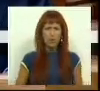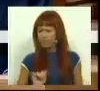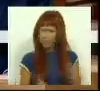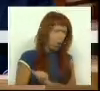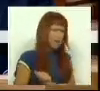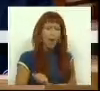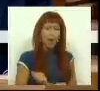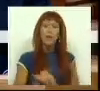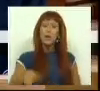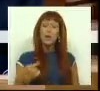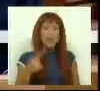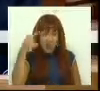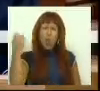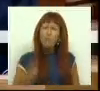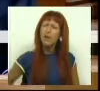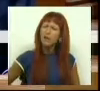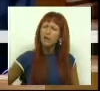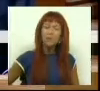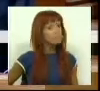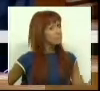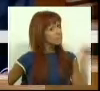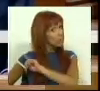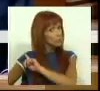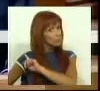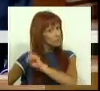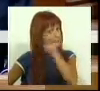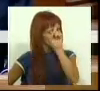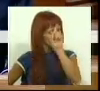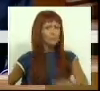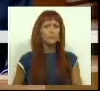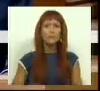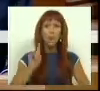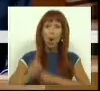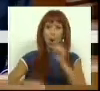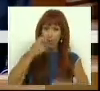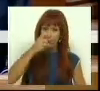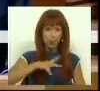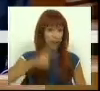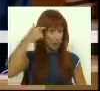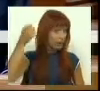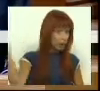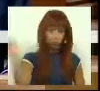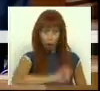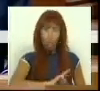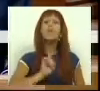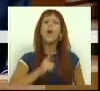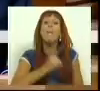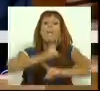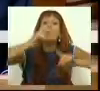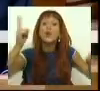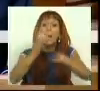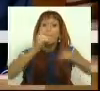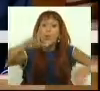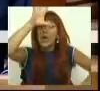contrariado e depois não compreendem. Não, nada disso. Aquilo que os portugueses não compreendem é o motivo que